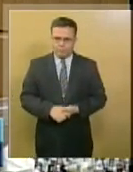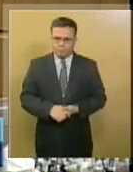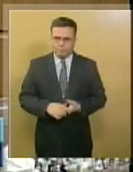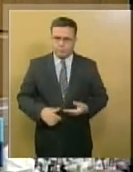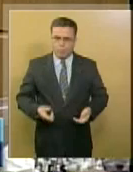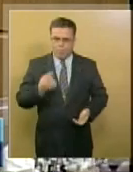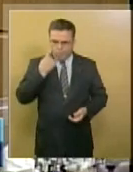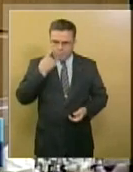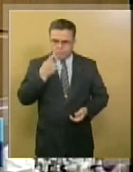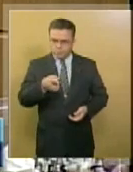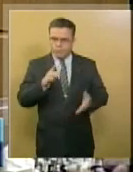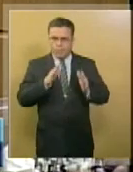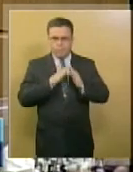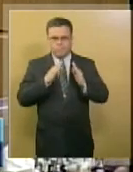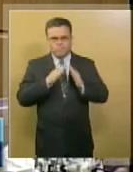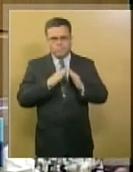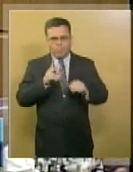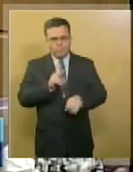Olha, isso é o abrigo.